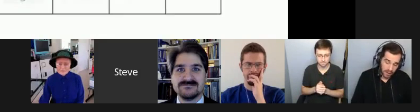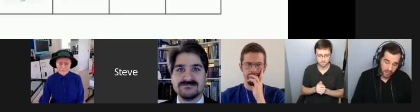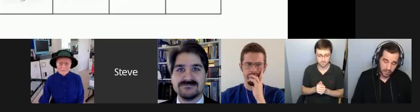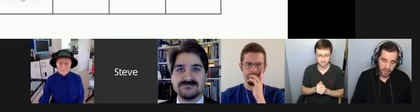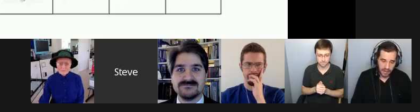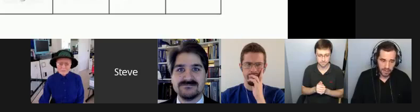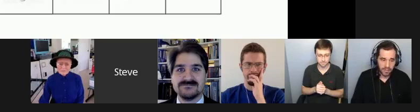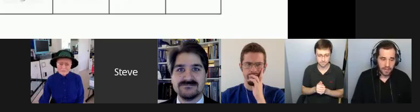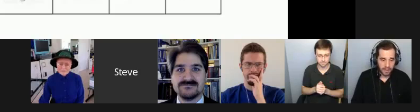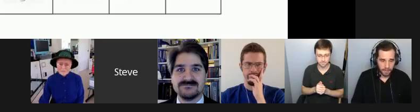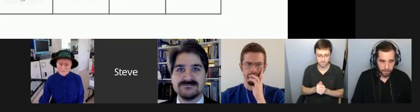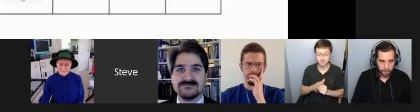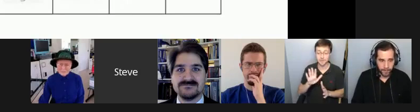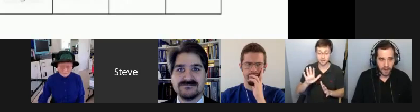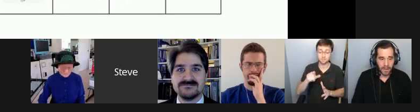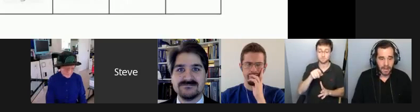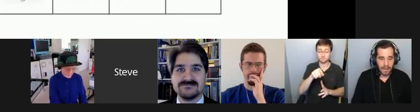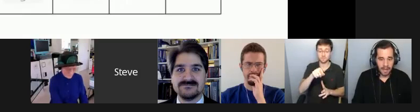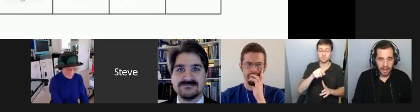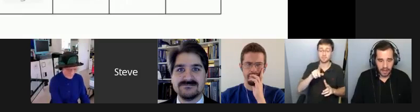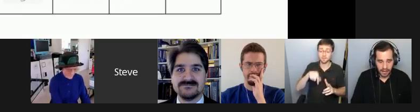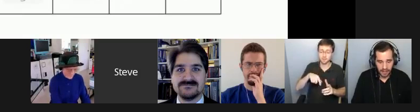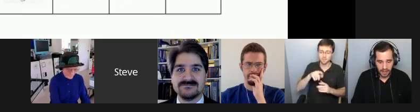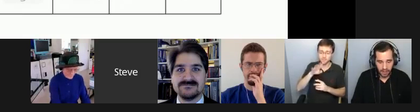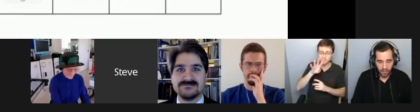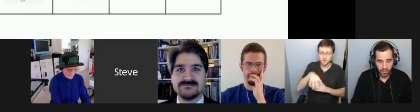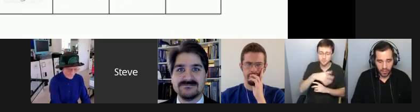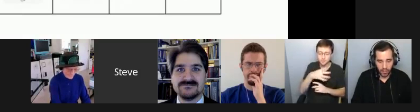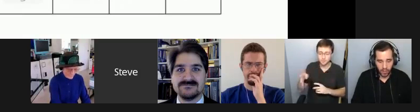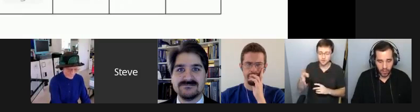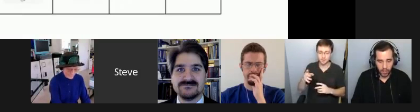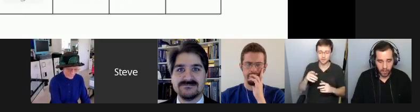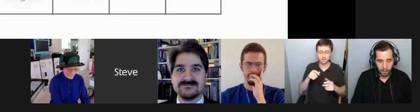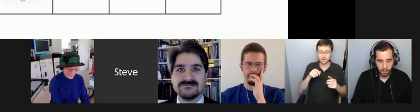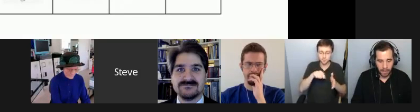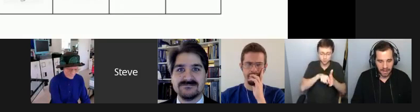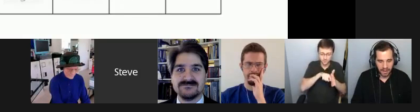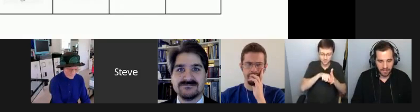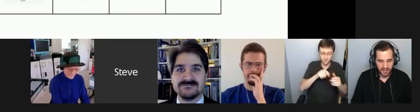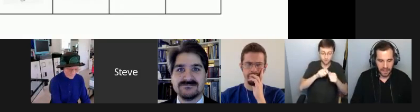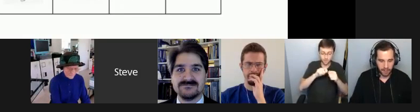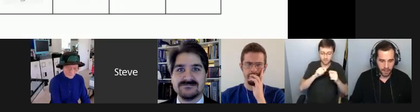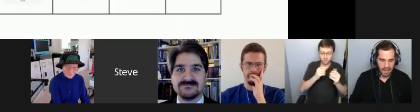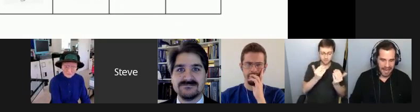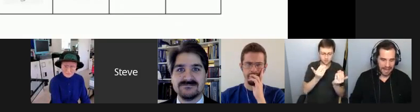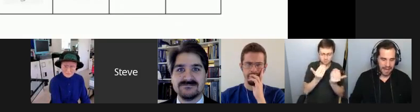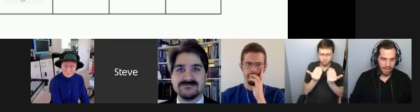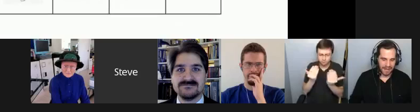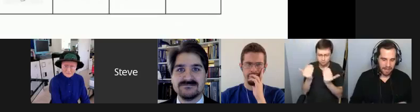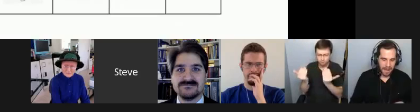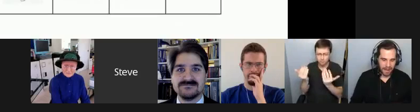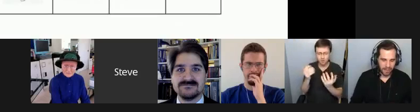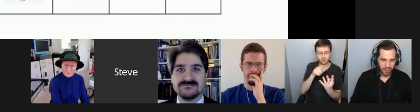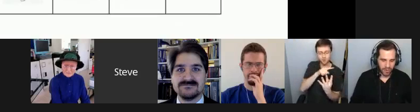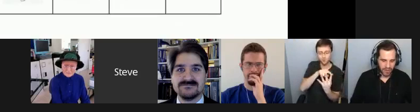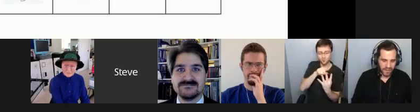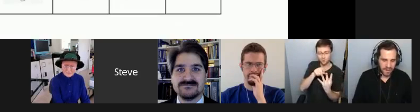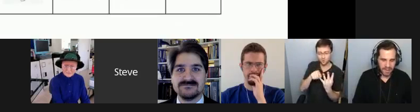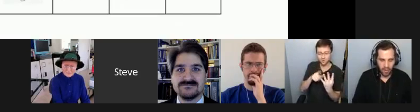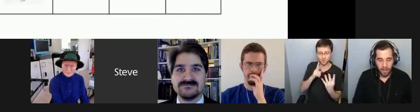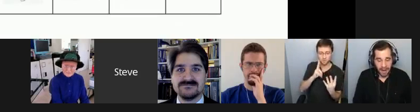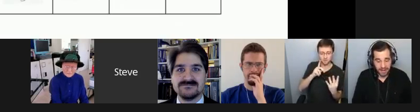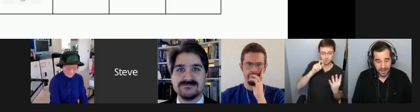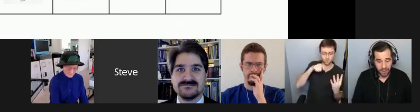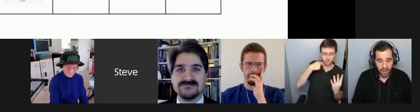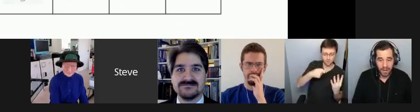dos quatro textos e o padrão final. Aqui é uma tabela onde nós